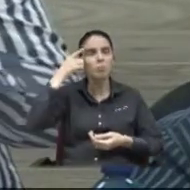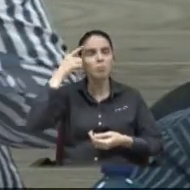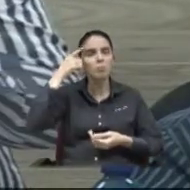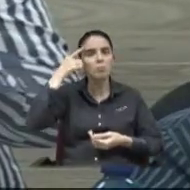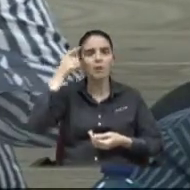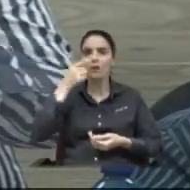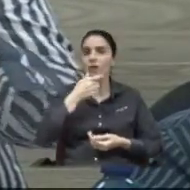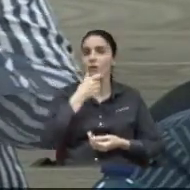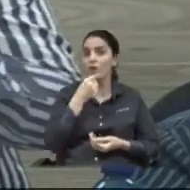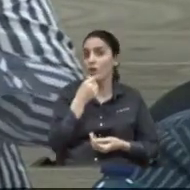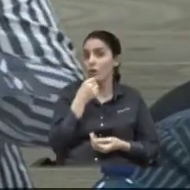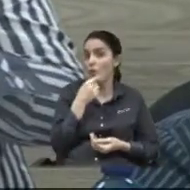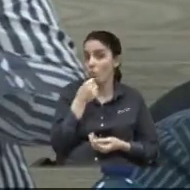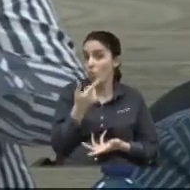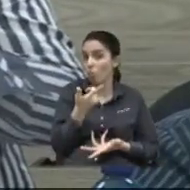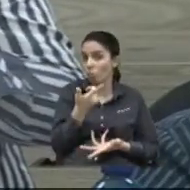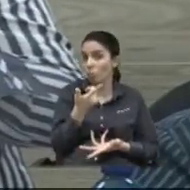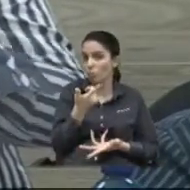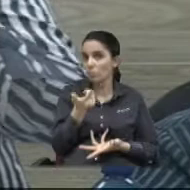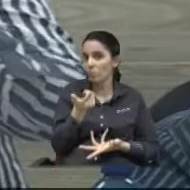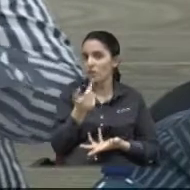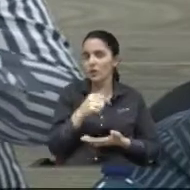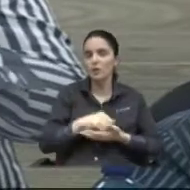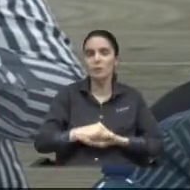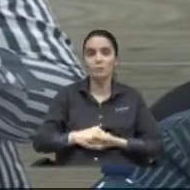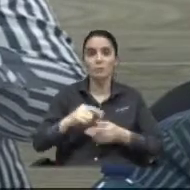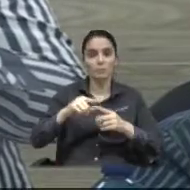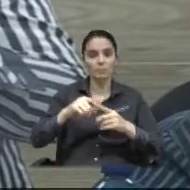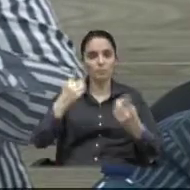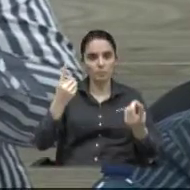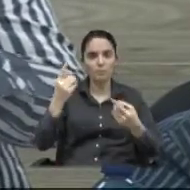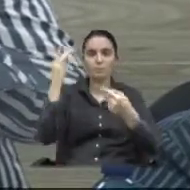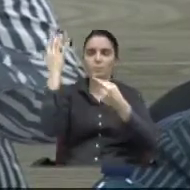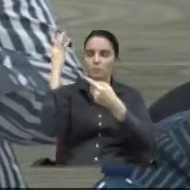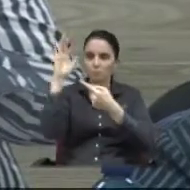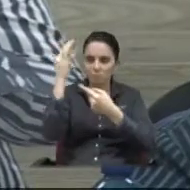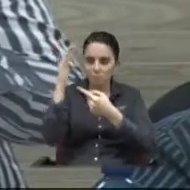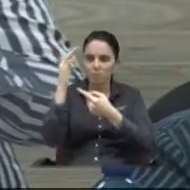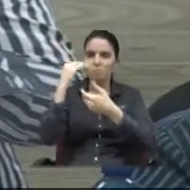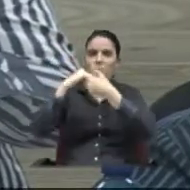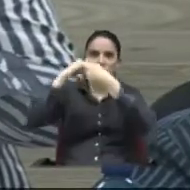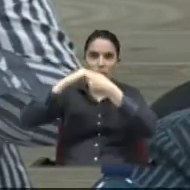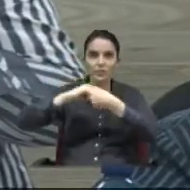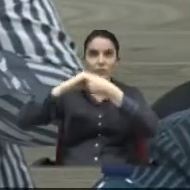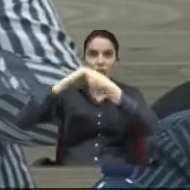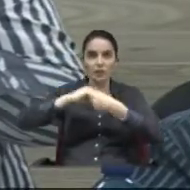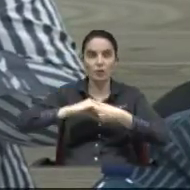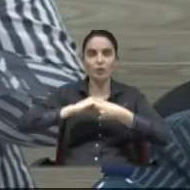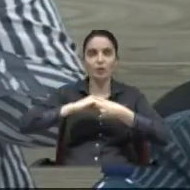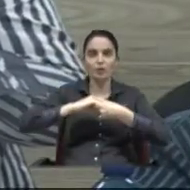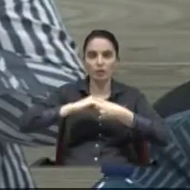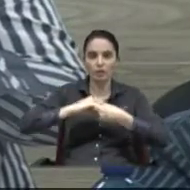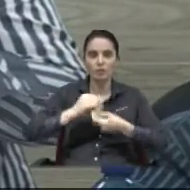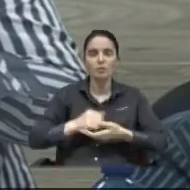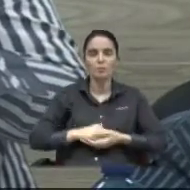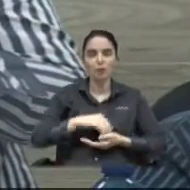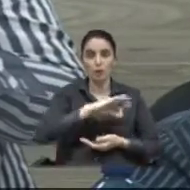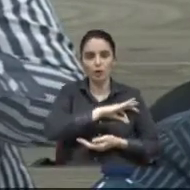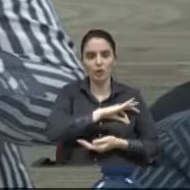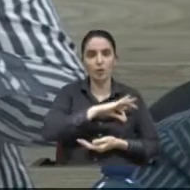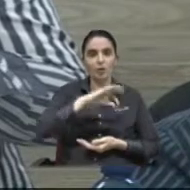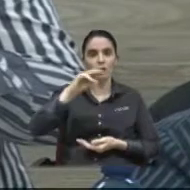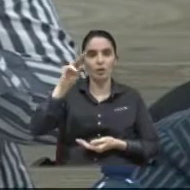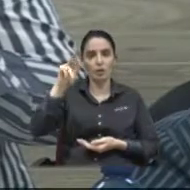praticamente a gente só vê homens ocupando mas parabéns bem que realmente a gente tem a polícia militar como um grande parceiro